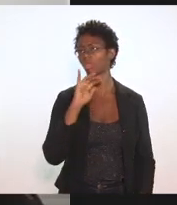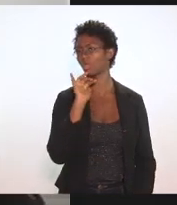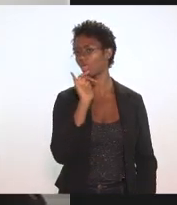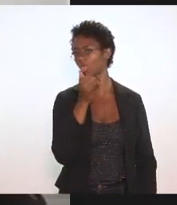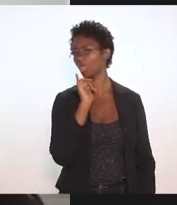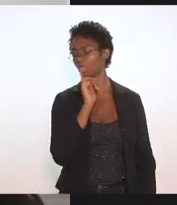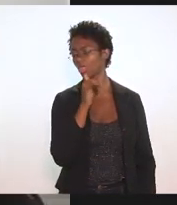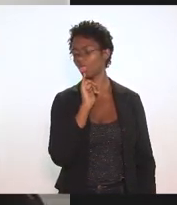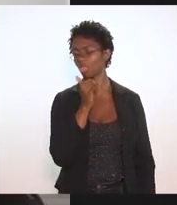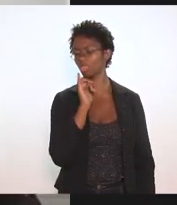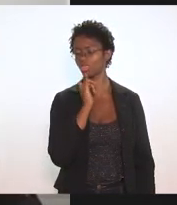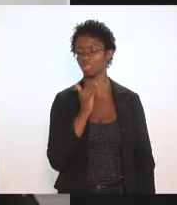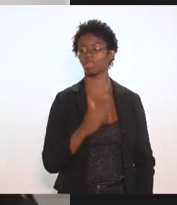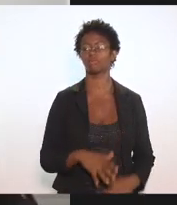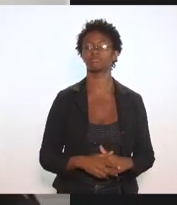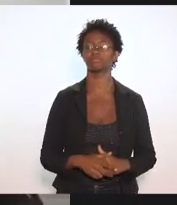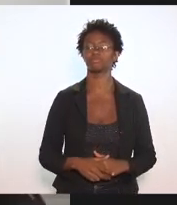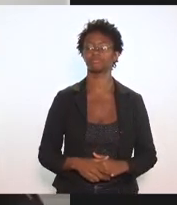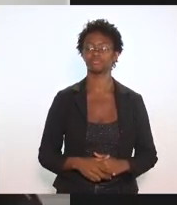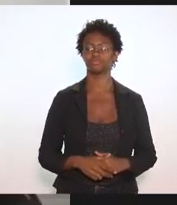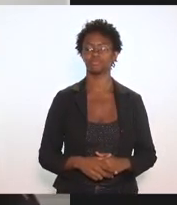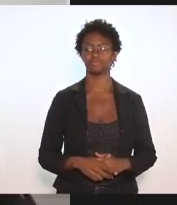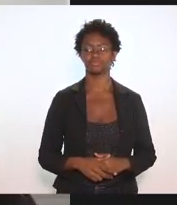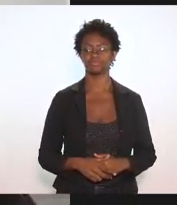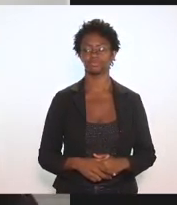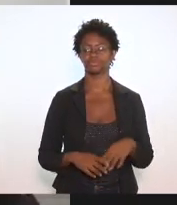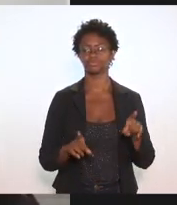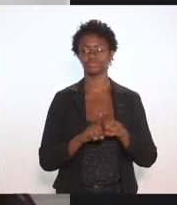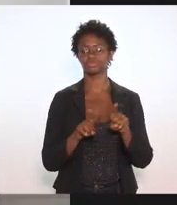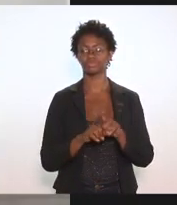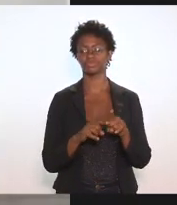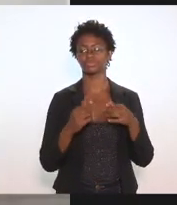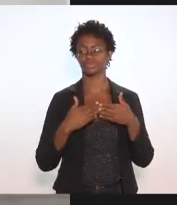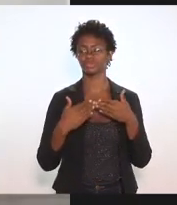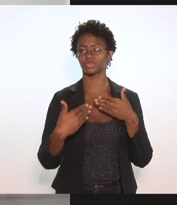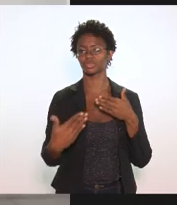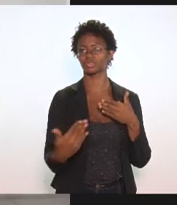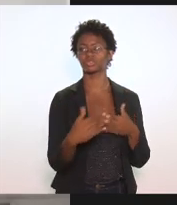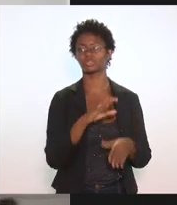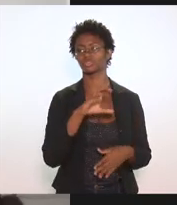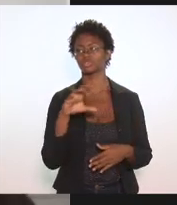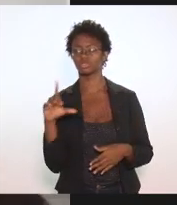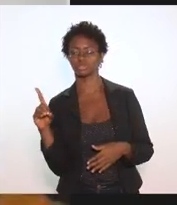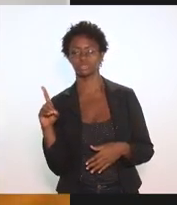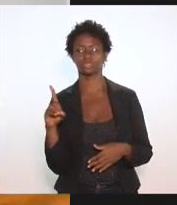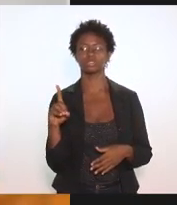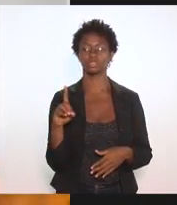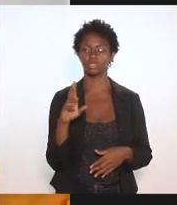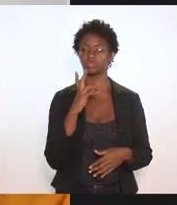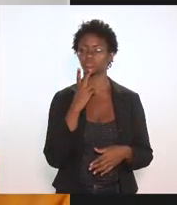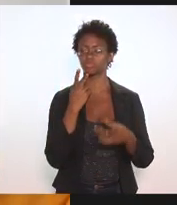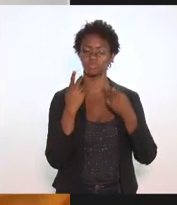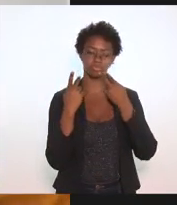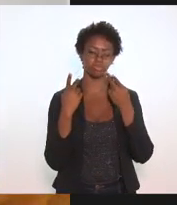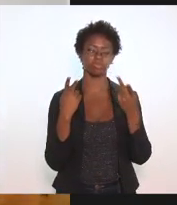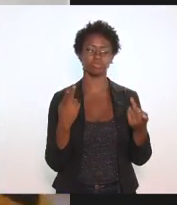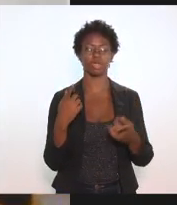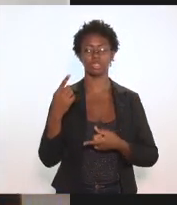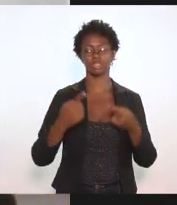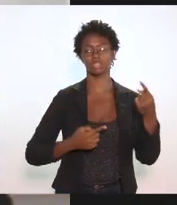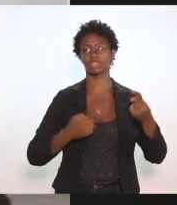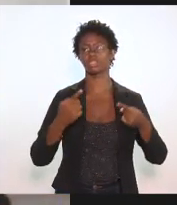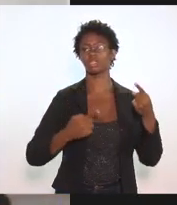à ONU, justamente no processo da coordenação que reflete os debates